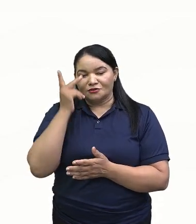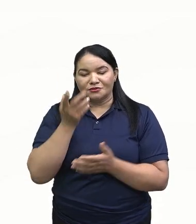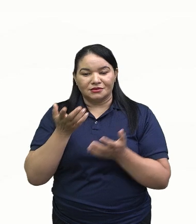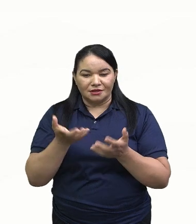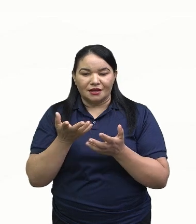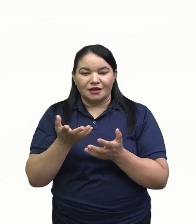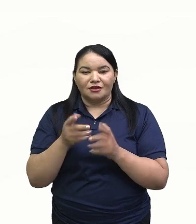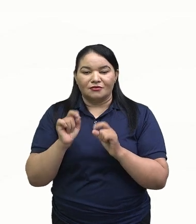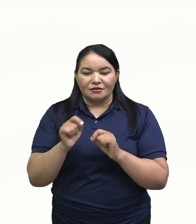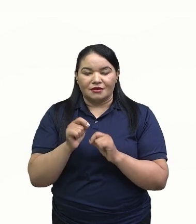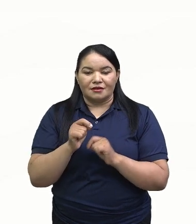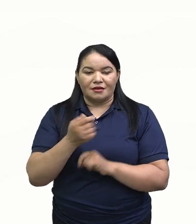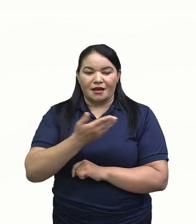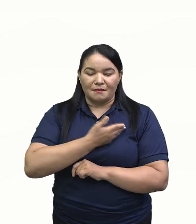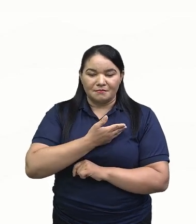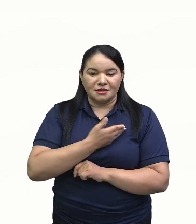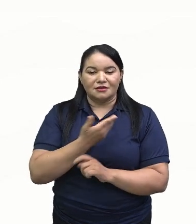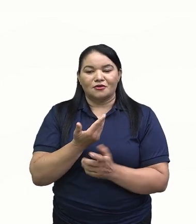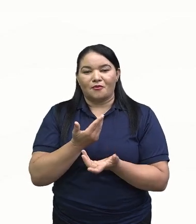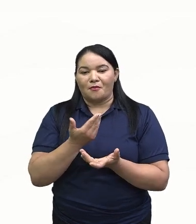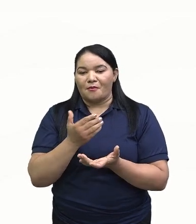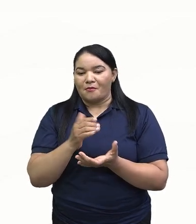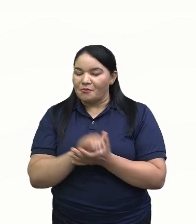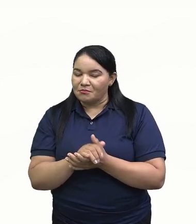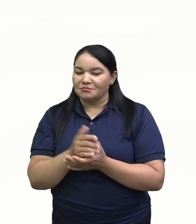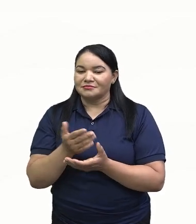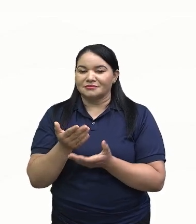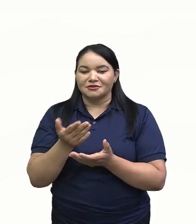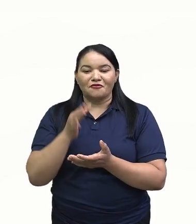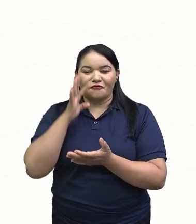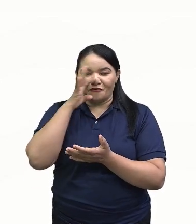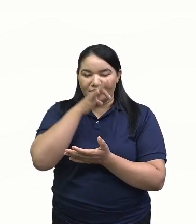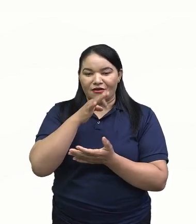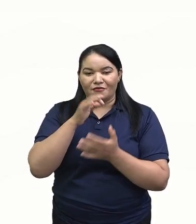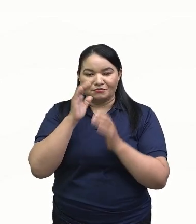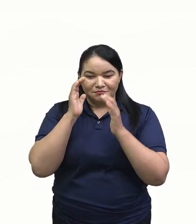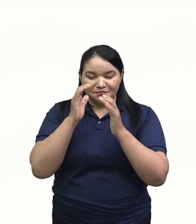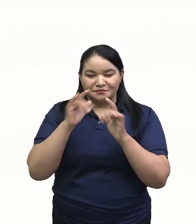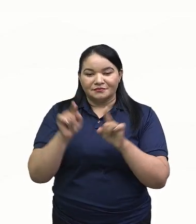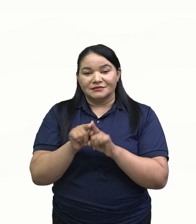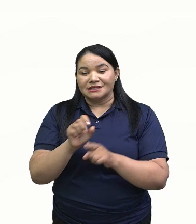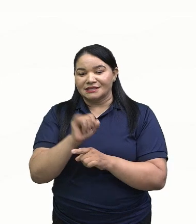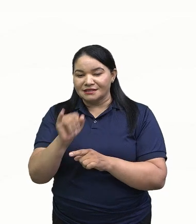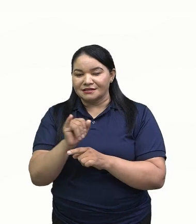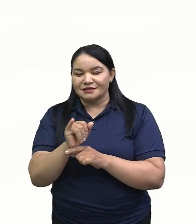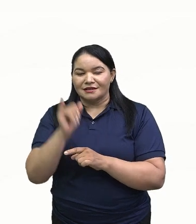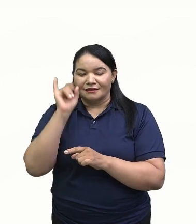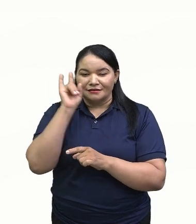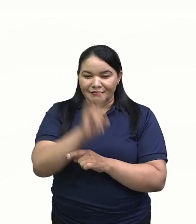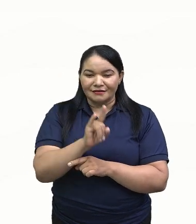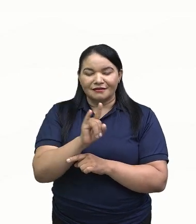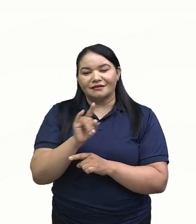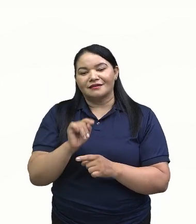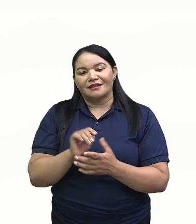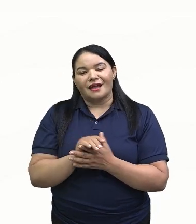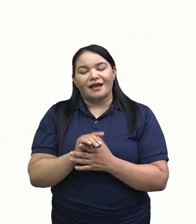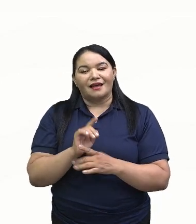amigos, os seus parceiros, sejam fiéis, né? E se a pessoa trai,